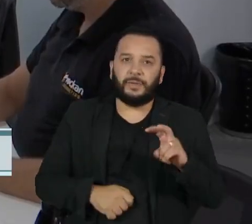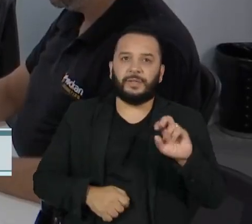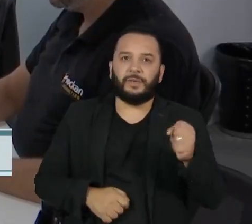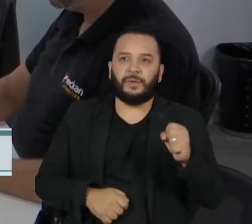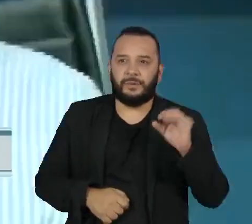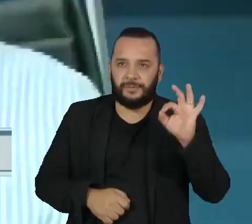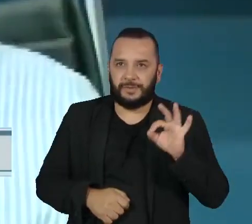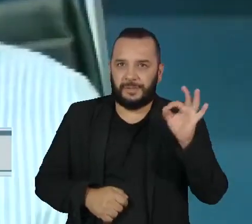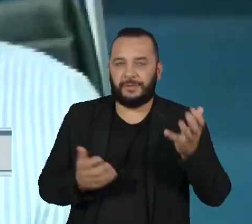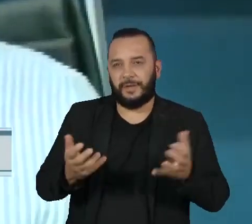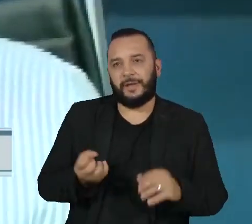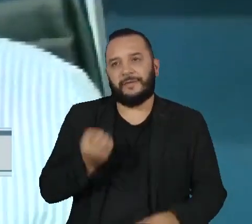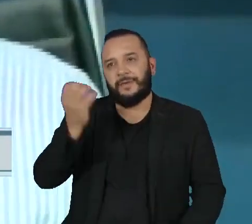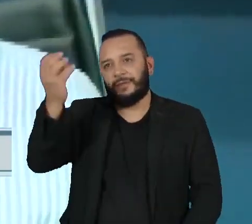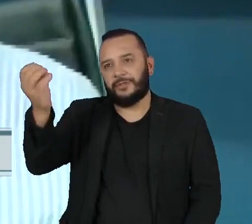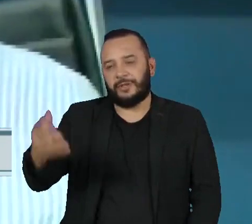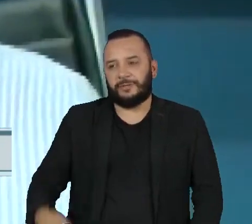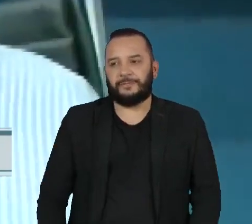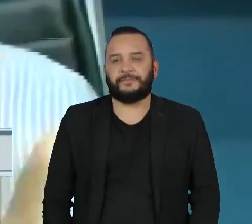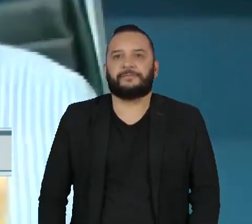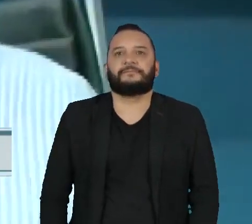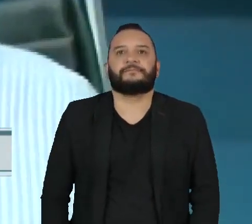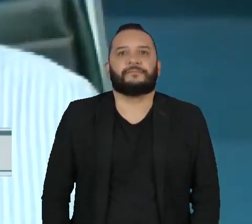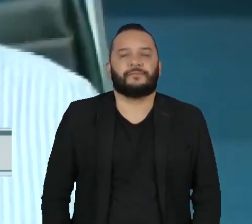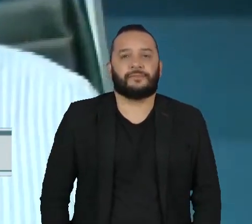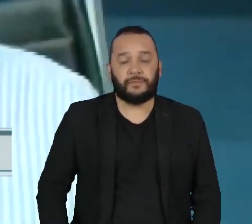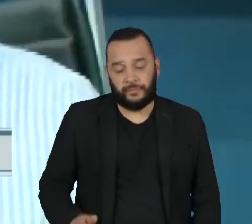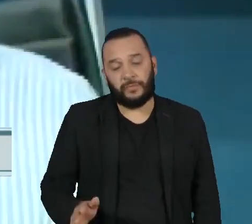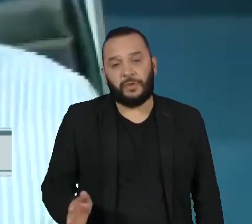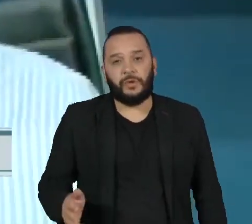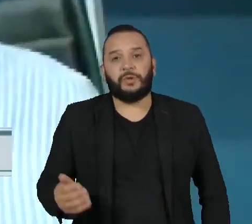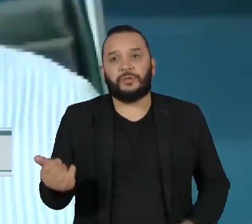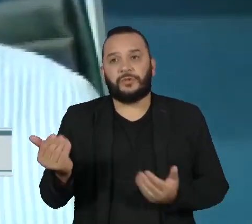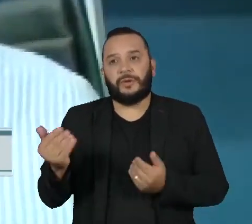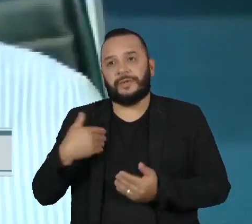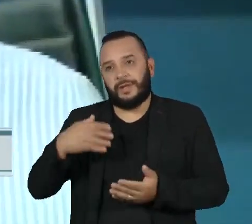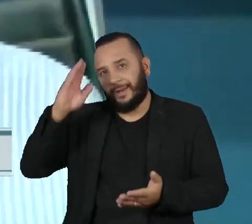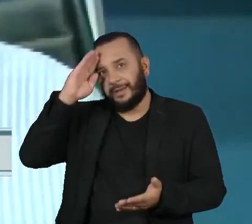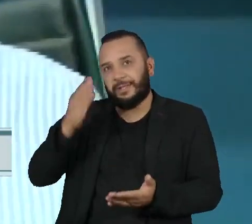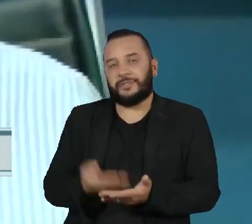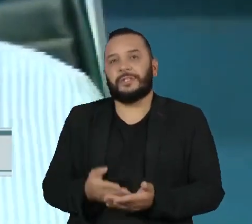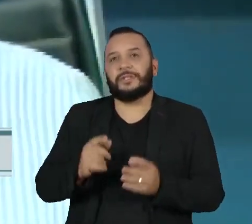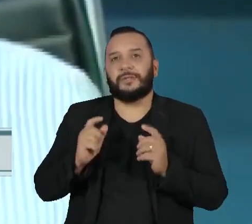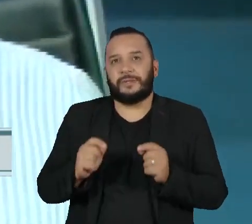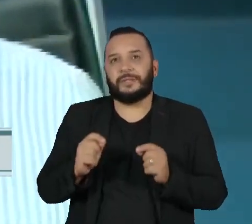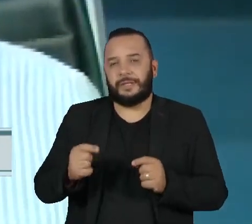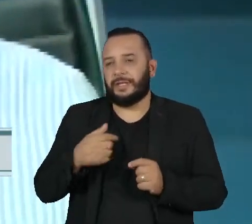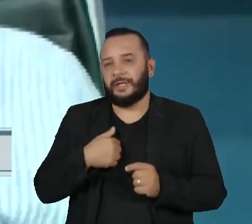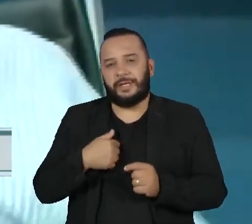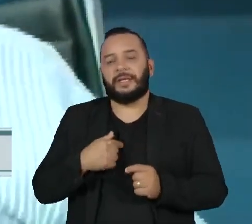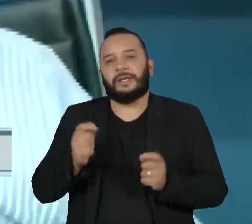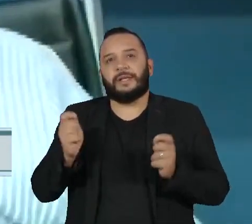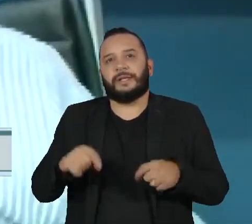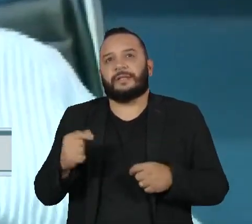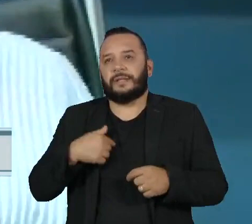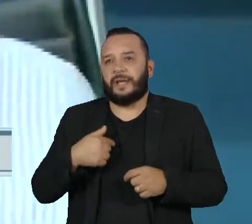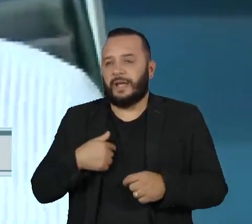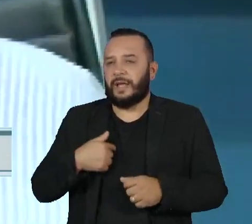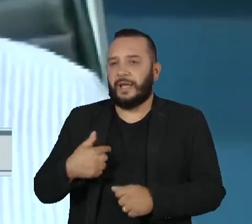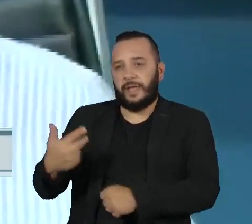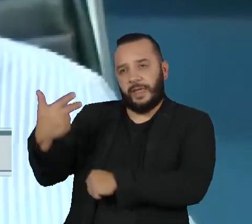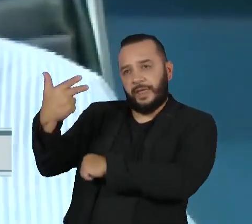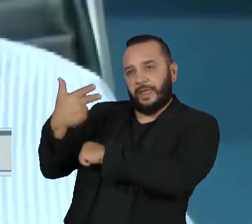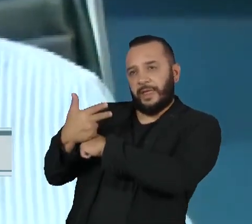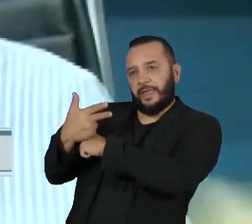viajar os jovens realmente acreditam que virarem blogueiros eles vão ter milhares de seguidores e vão enriquecer gravando da sua casa